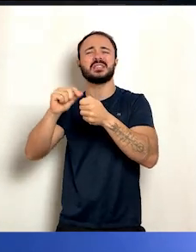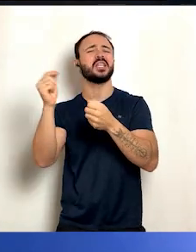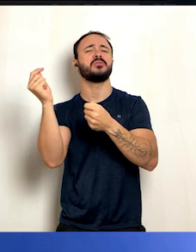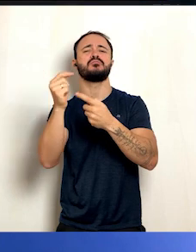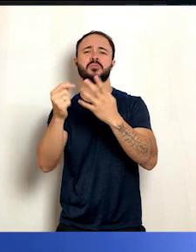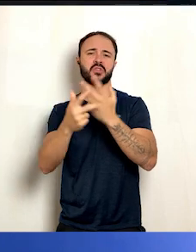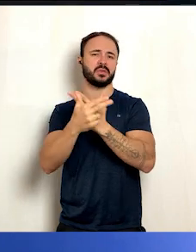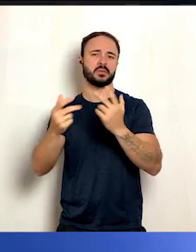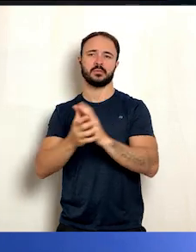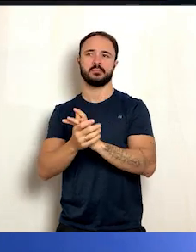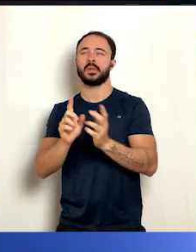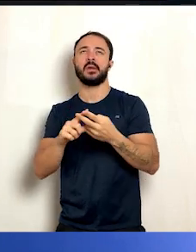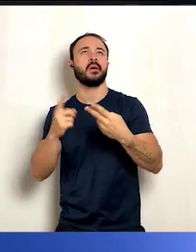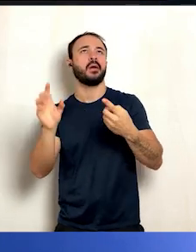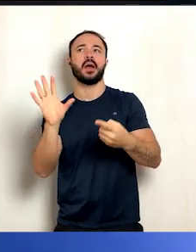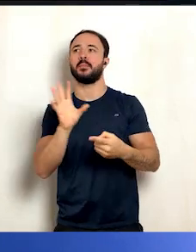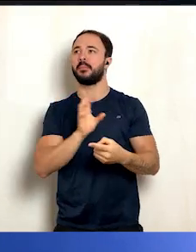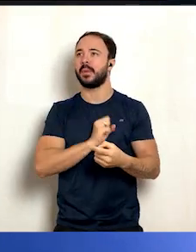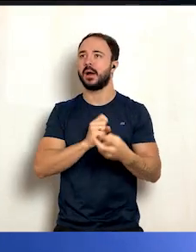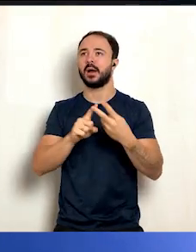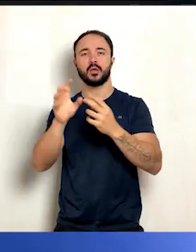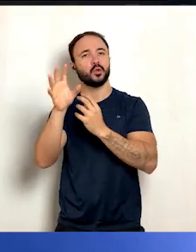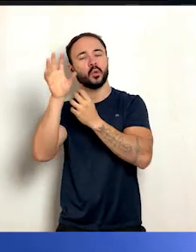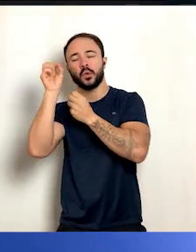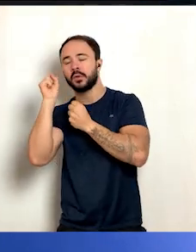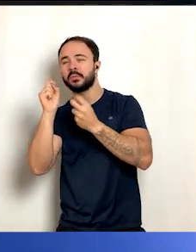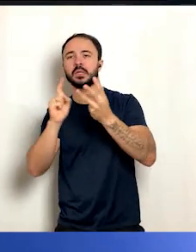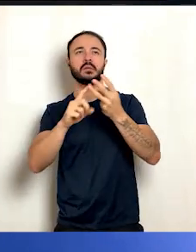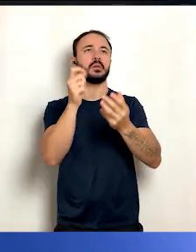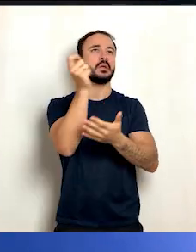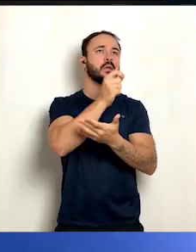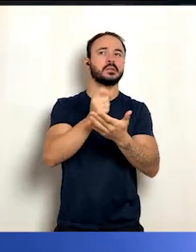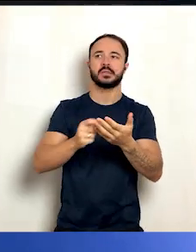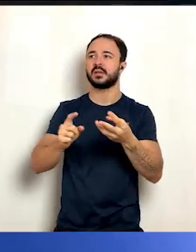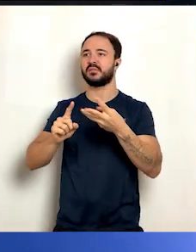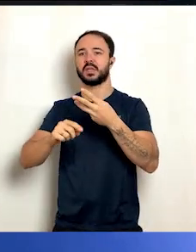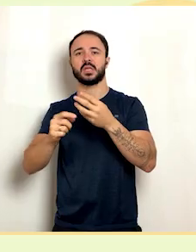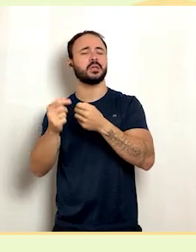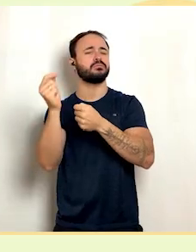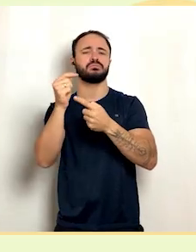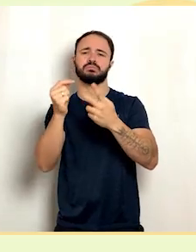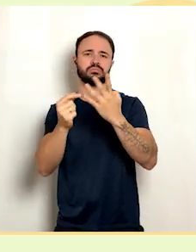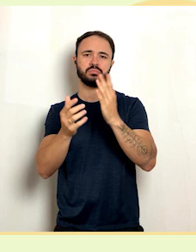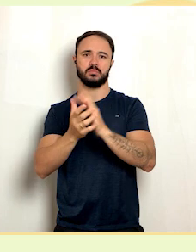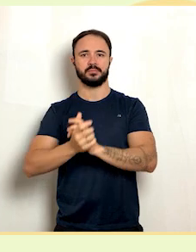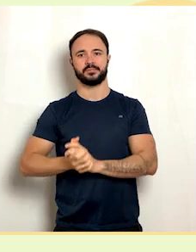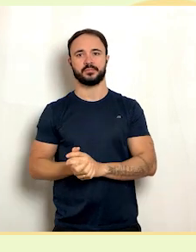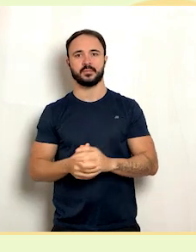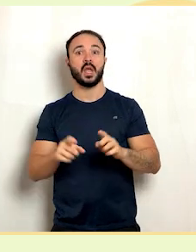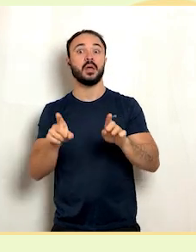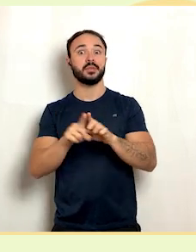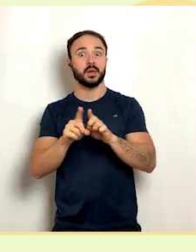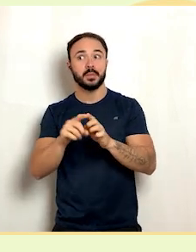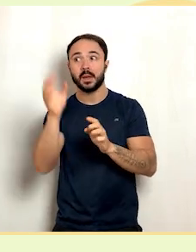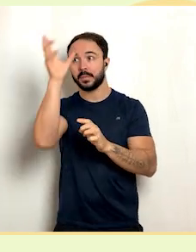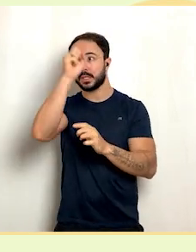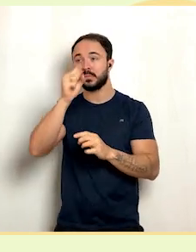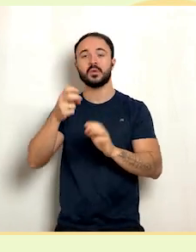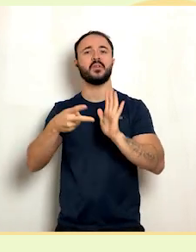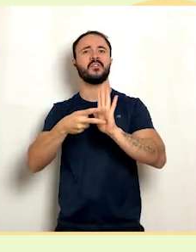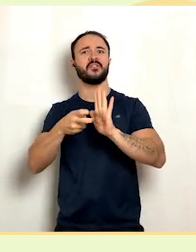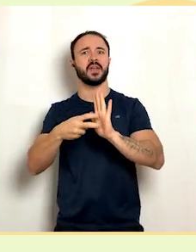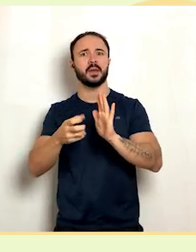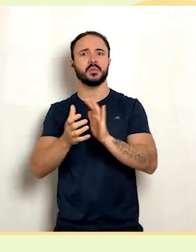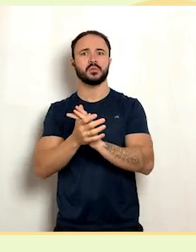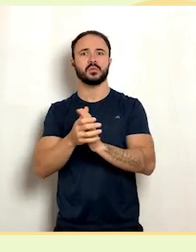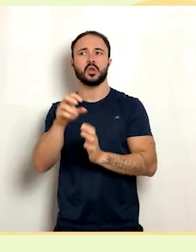amar, escrever, dormir, trovejar, nevar. Aprendemos também sobre os verbos